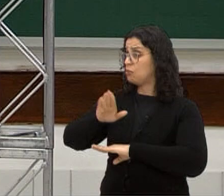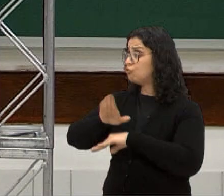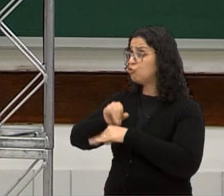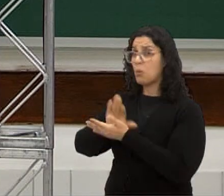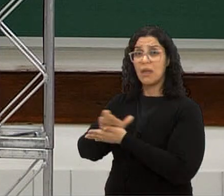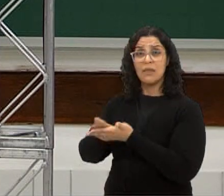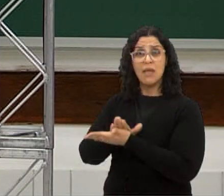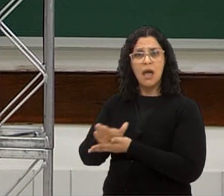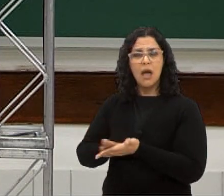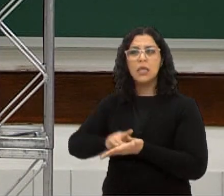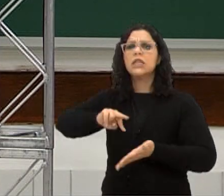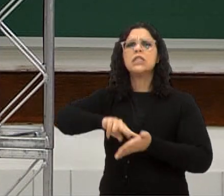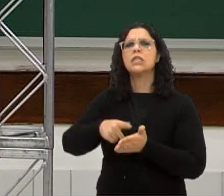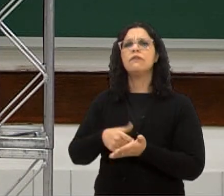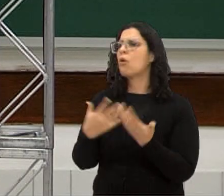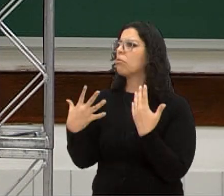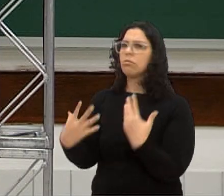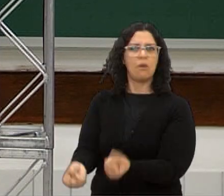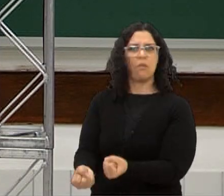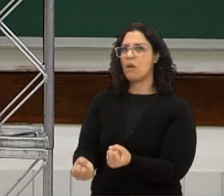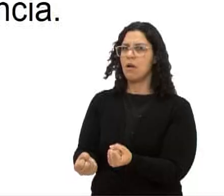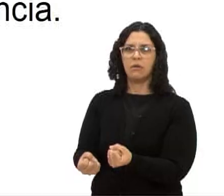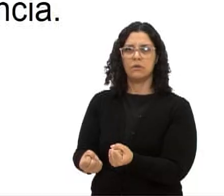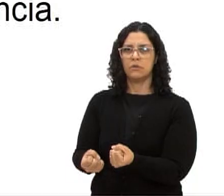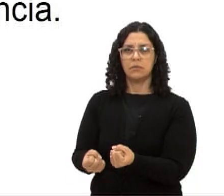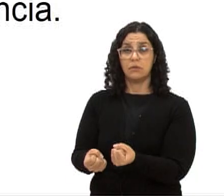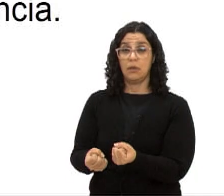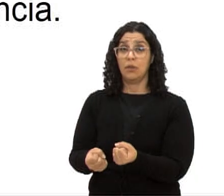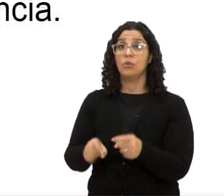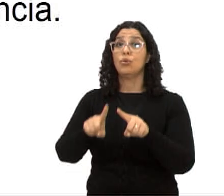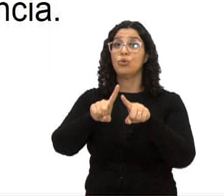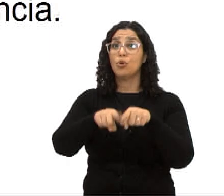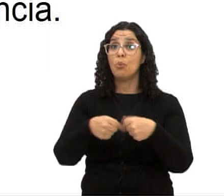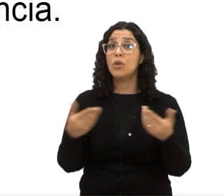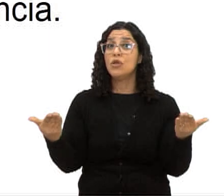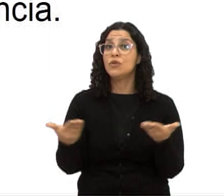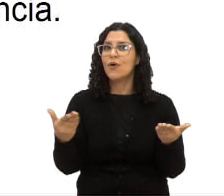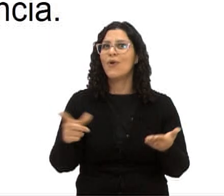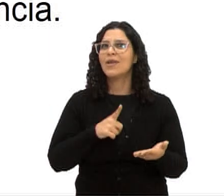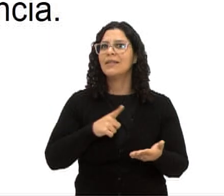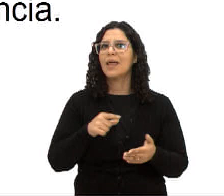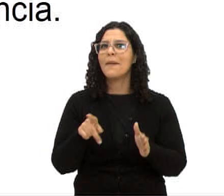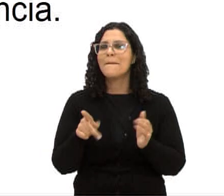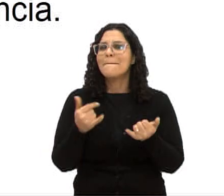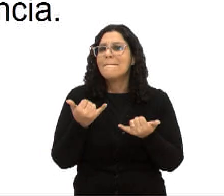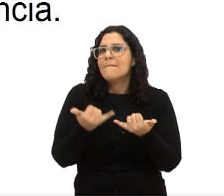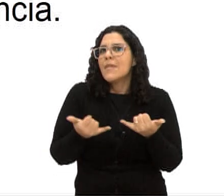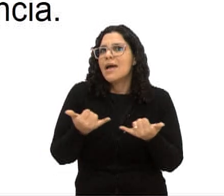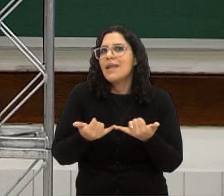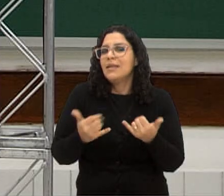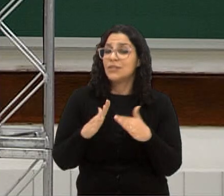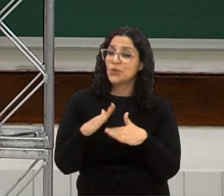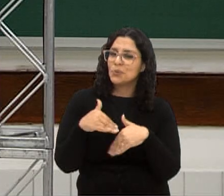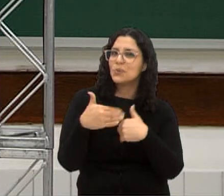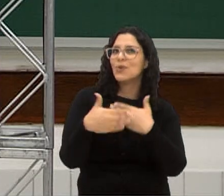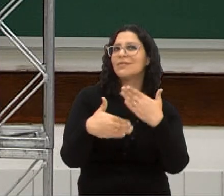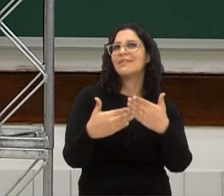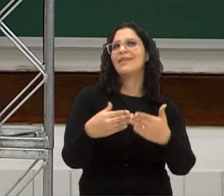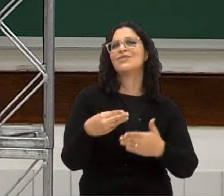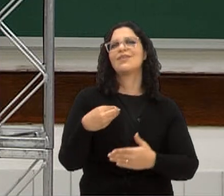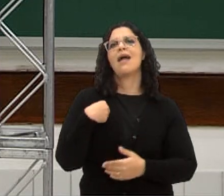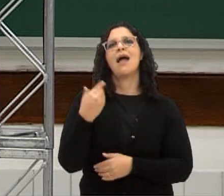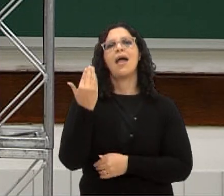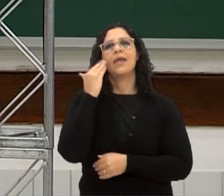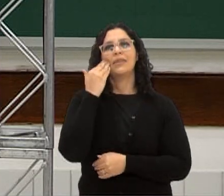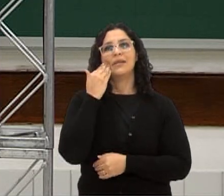Pedro, não serão bem recebidos. E isso vai aumentar ainda mais o processo, né,